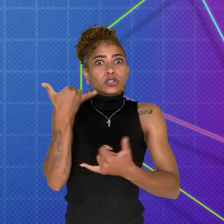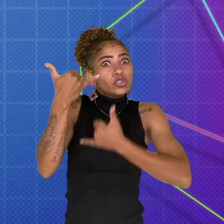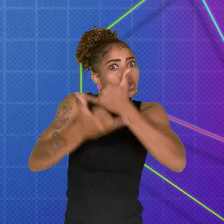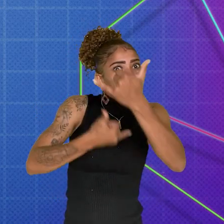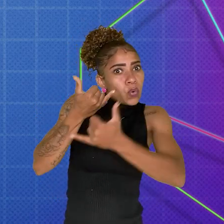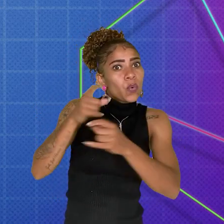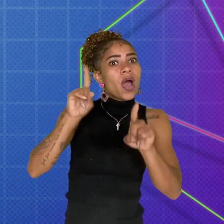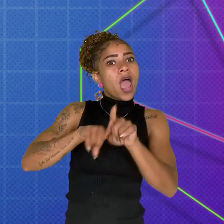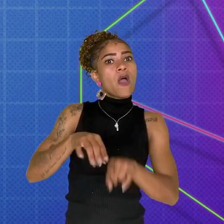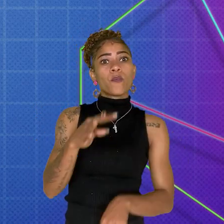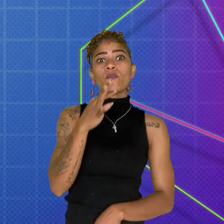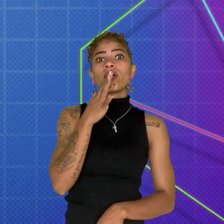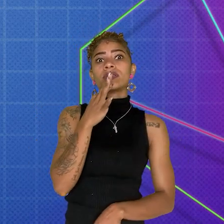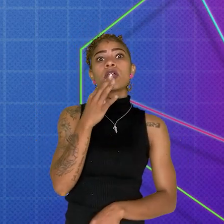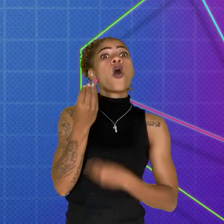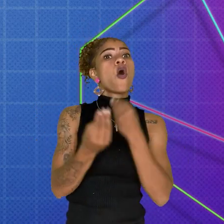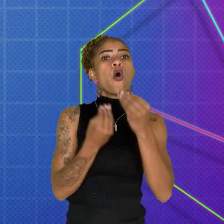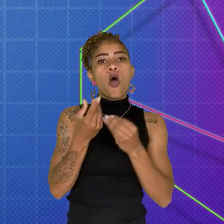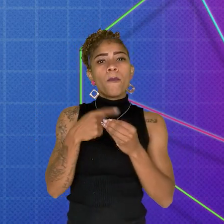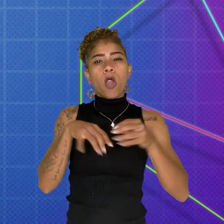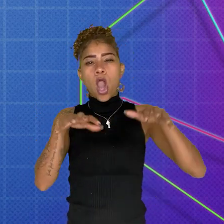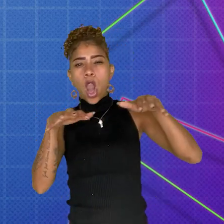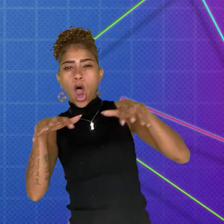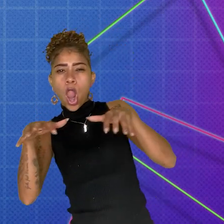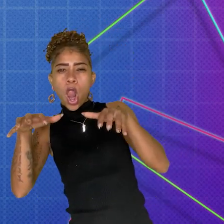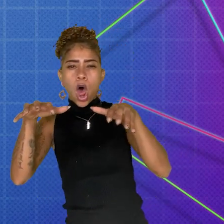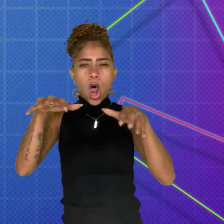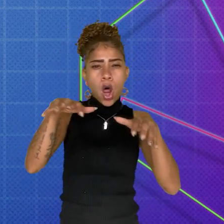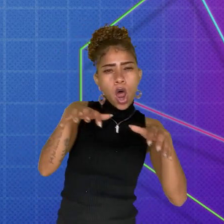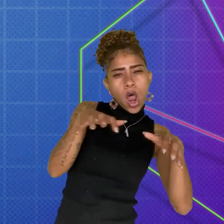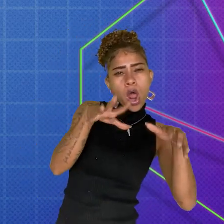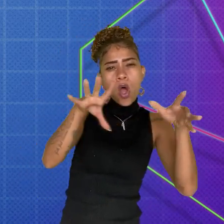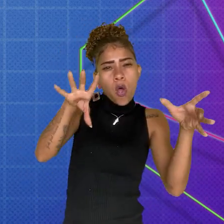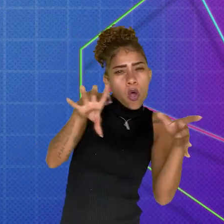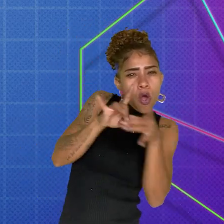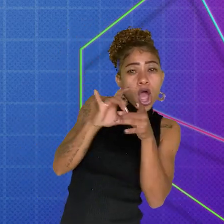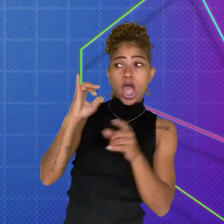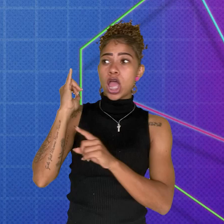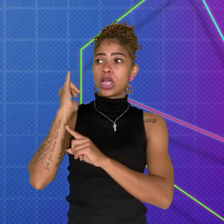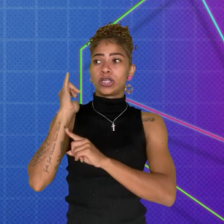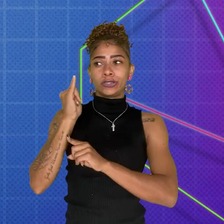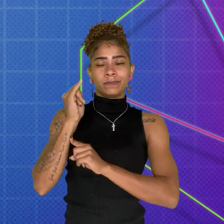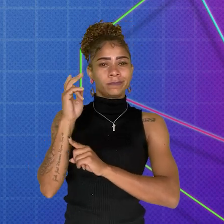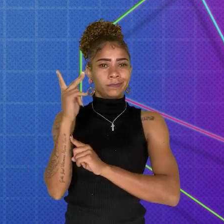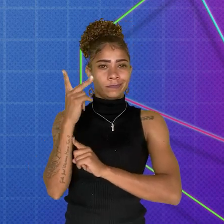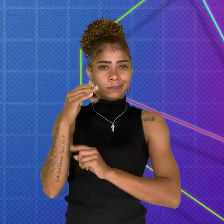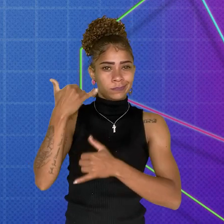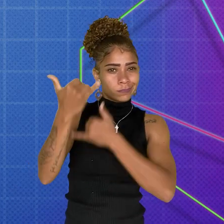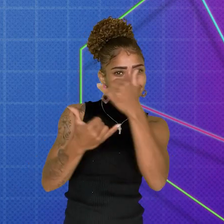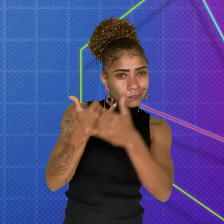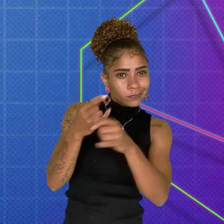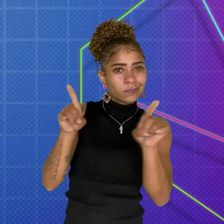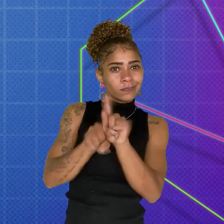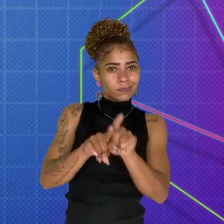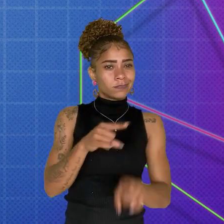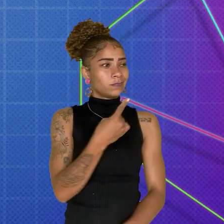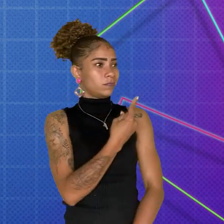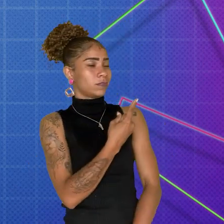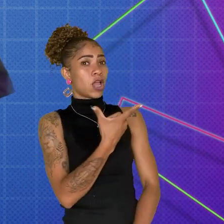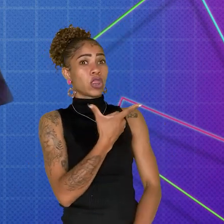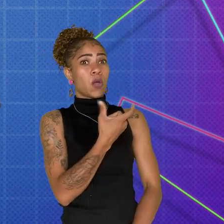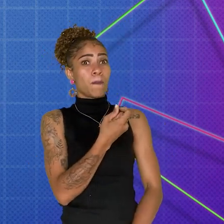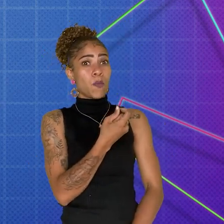música de jogos e é conhecida por sua atmosfera sombria e intensa que ajuda a reforçar a história do jogo.